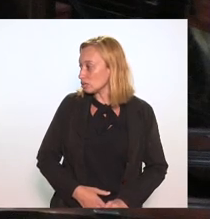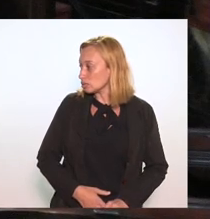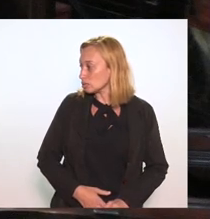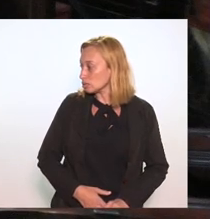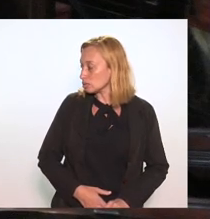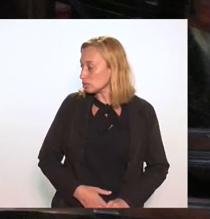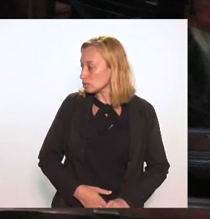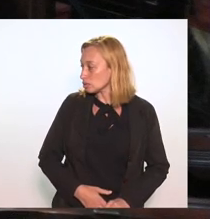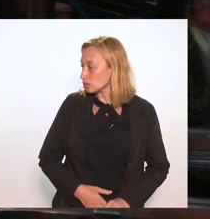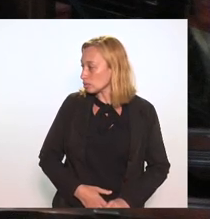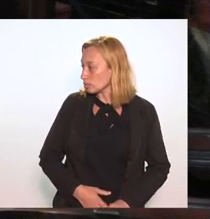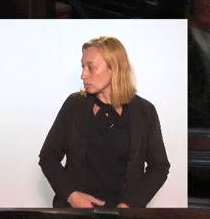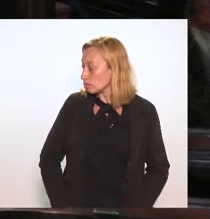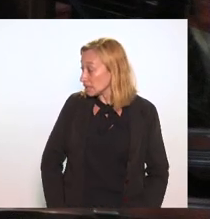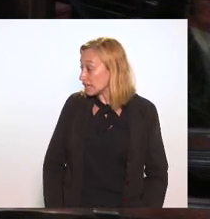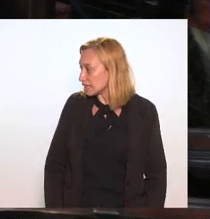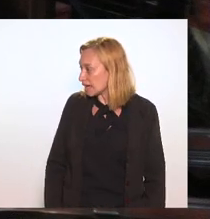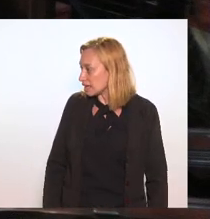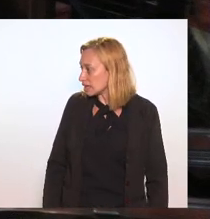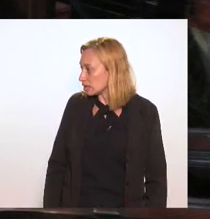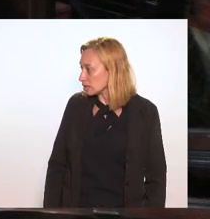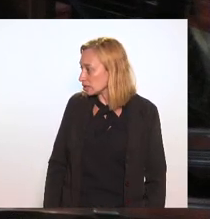E aí